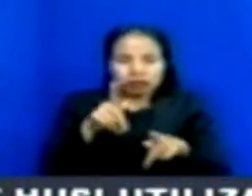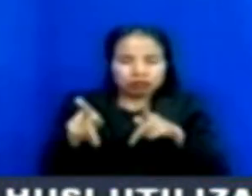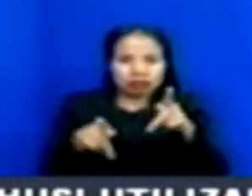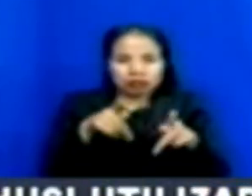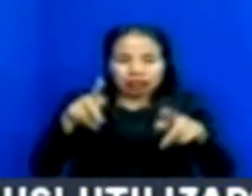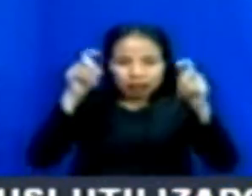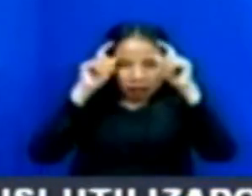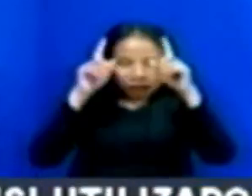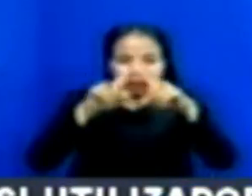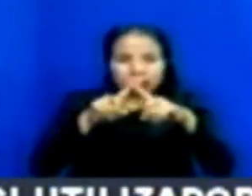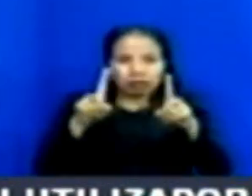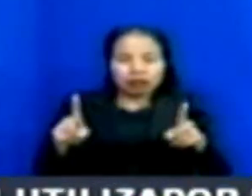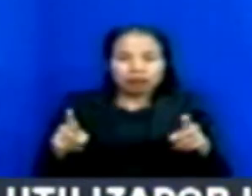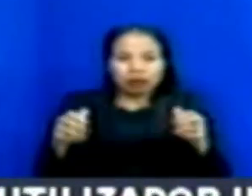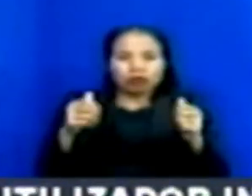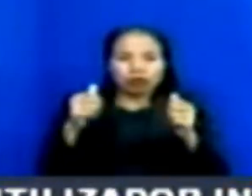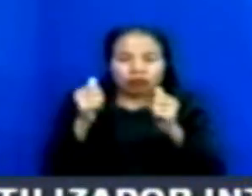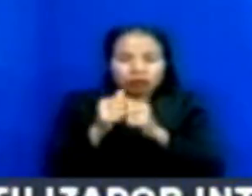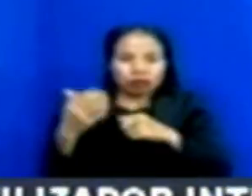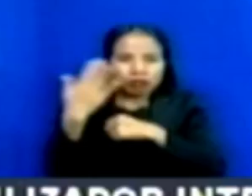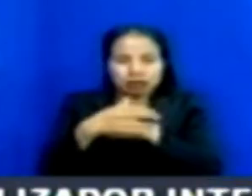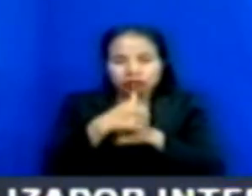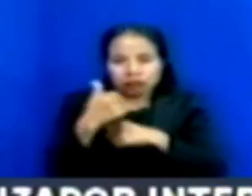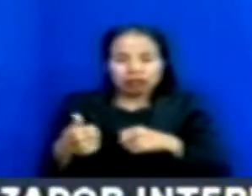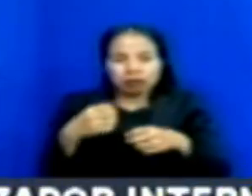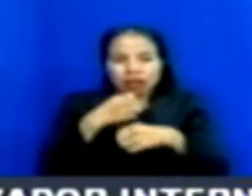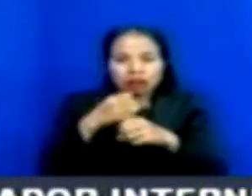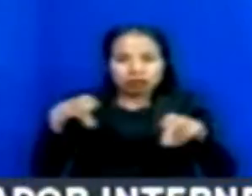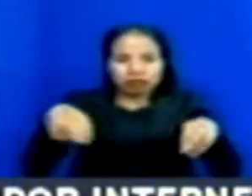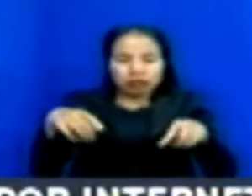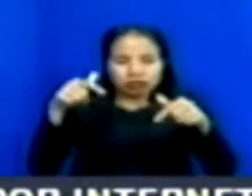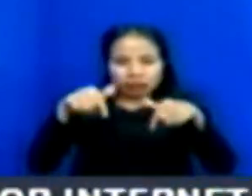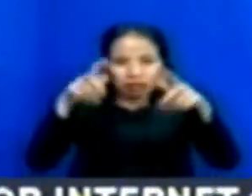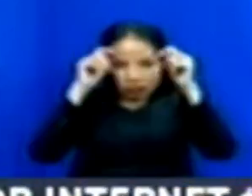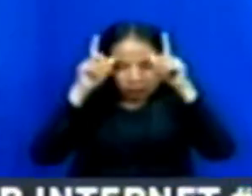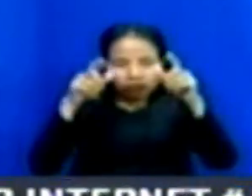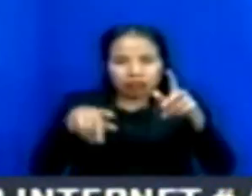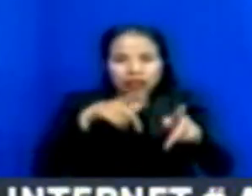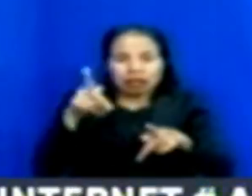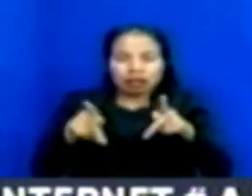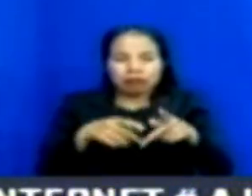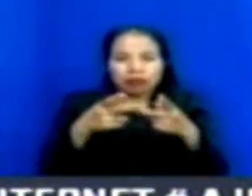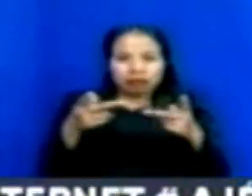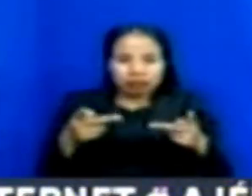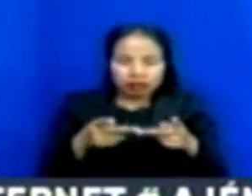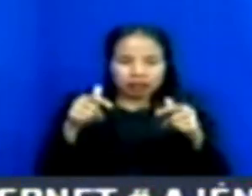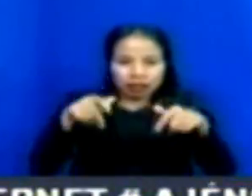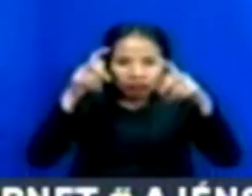sociedade Timor-Leste, mebe ho estrangeiro sirna bema kalau serviço ia Timor-Larang. Então, é mais residente de